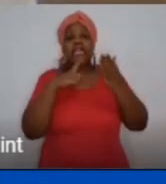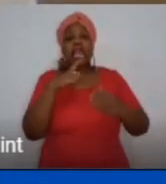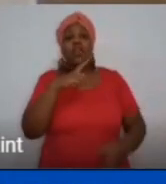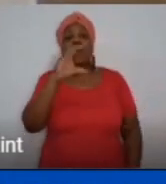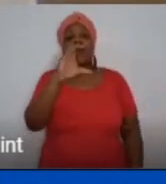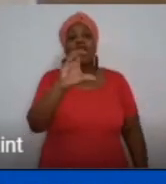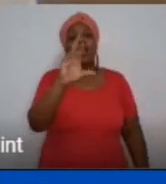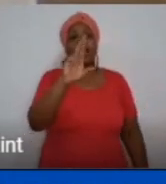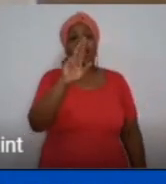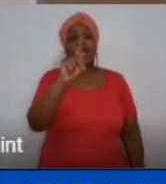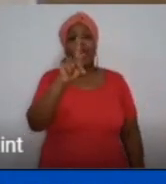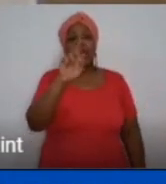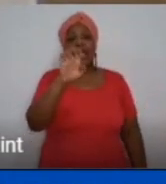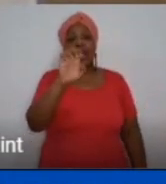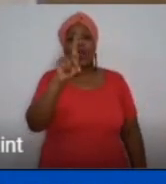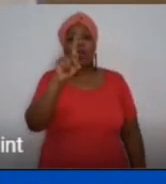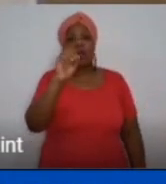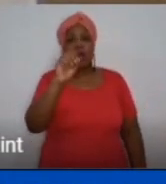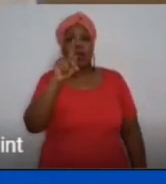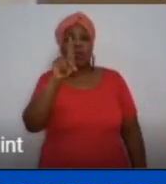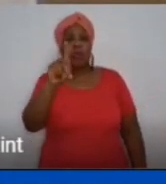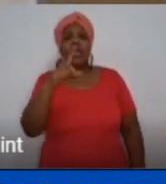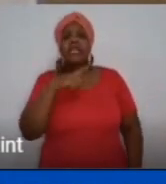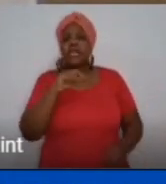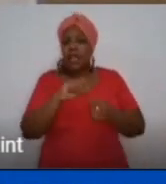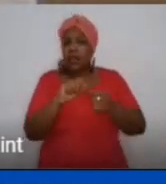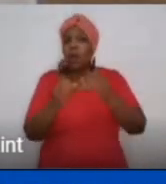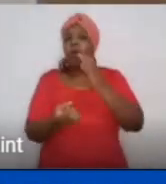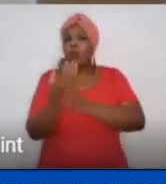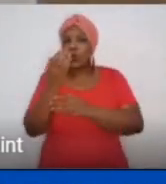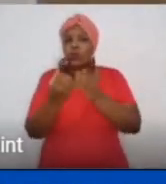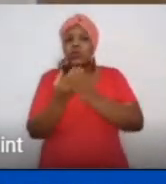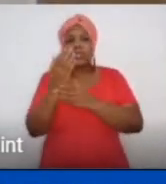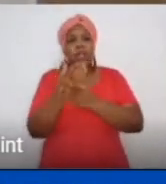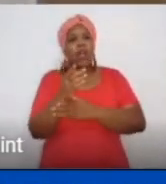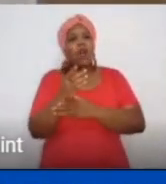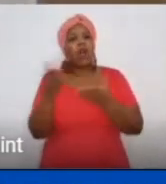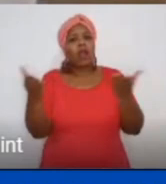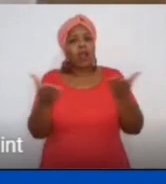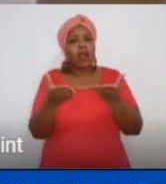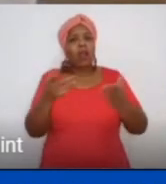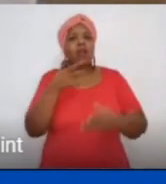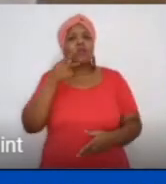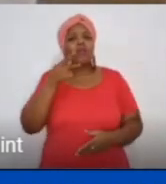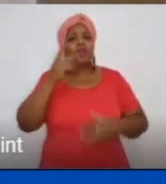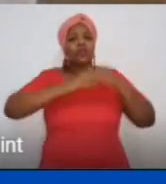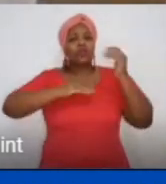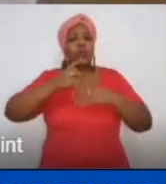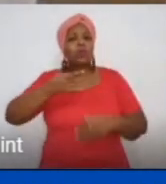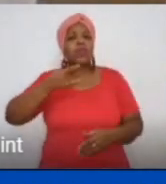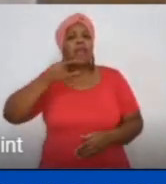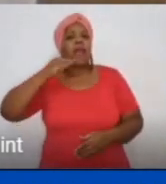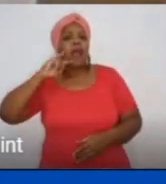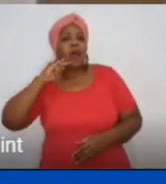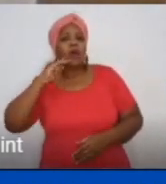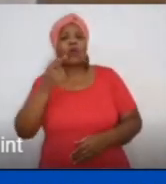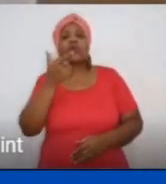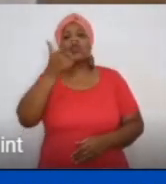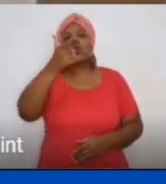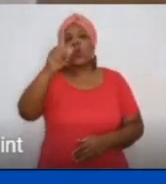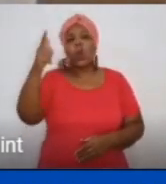uma produção recente que trata dessa questão de álcool e outras drogas. Então, pensar